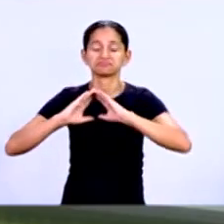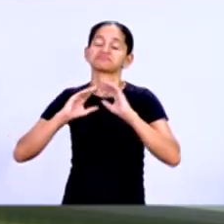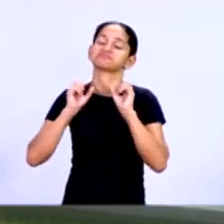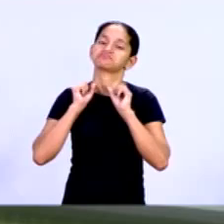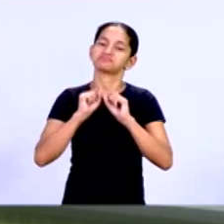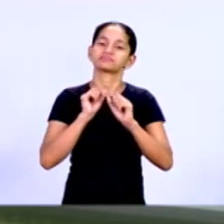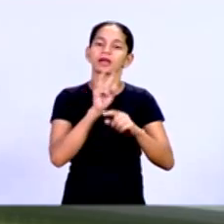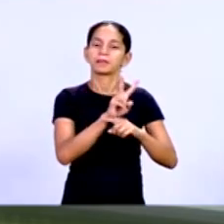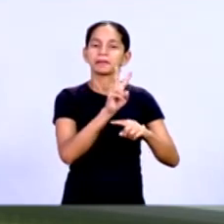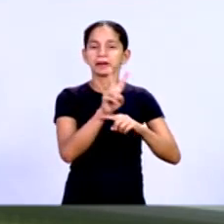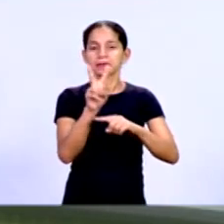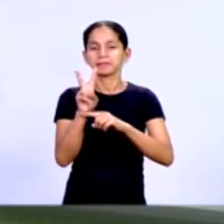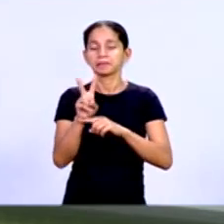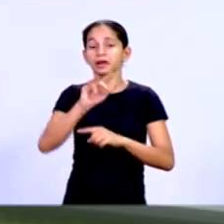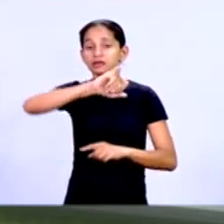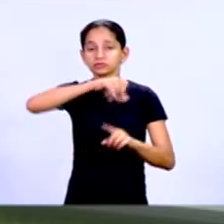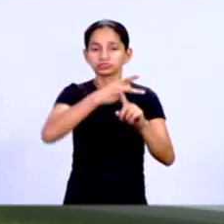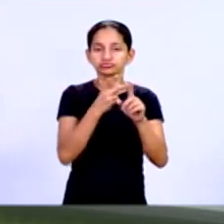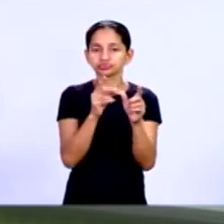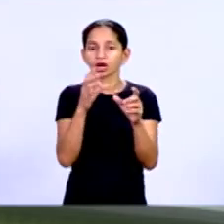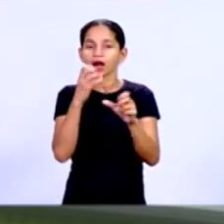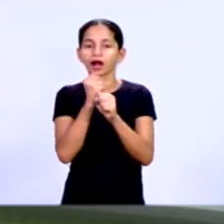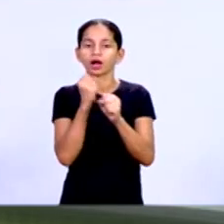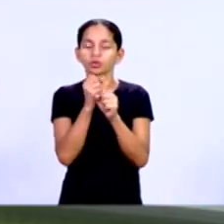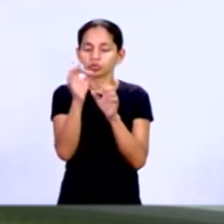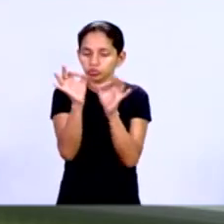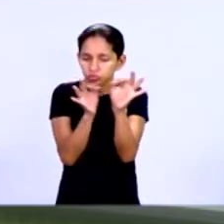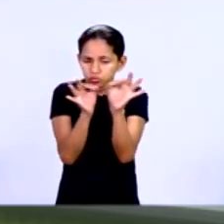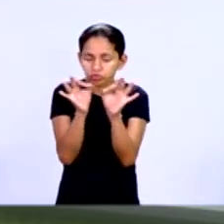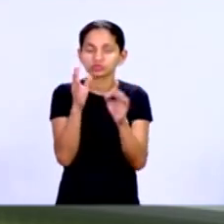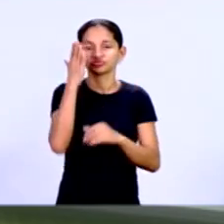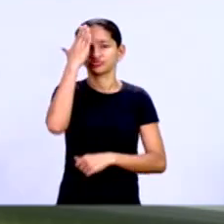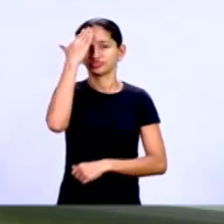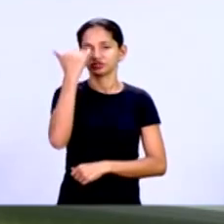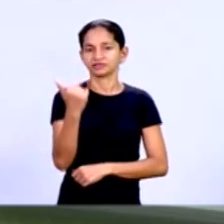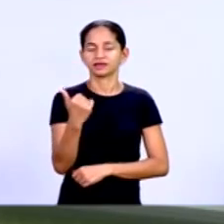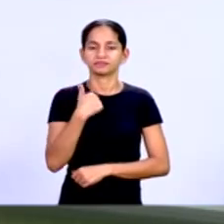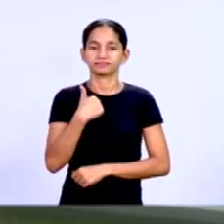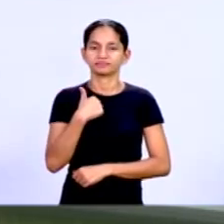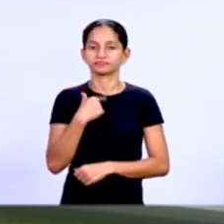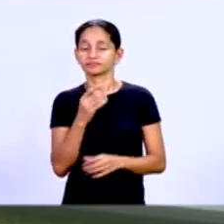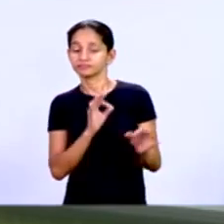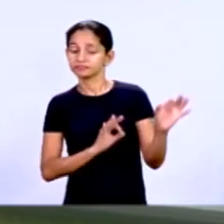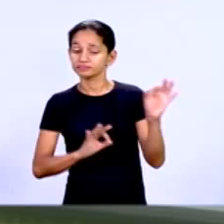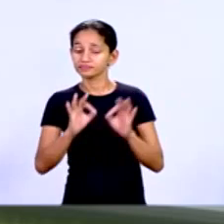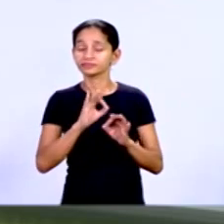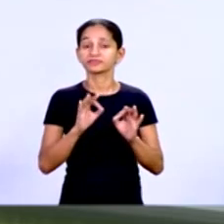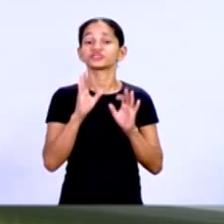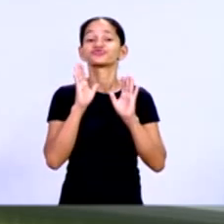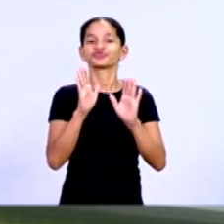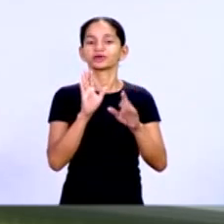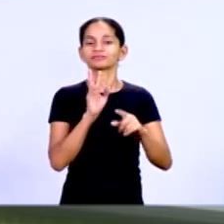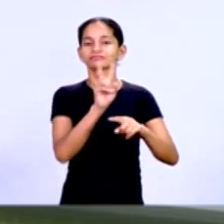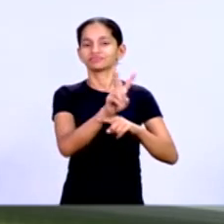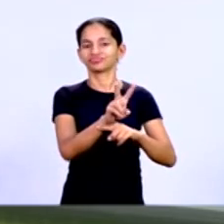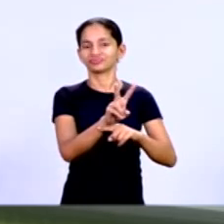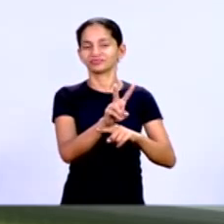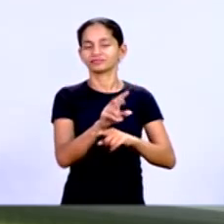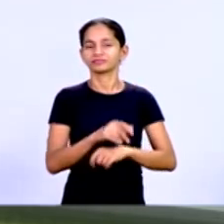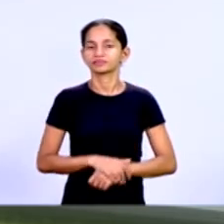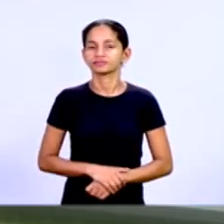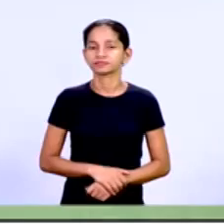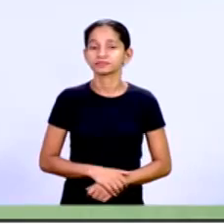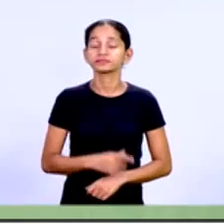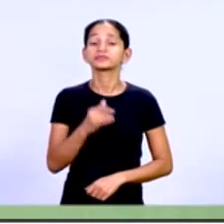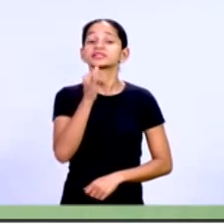jurídica necessite, ele já tem aquele capital disponível, né? Ele já tem aquele lastro, aquele encaixe para poder fornecer. Muito bem,